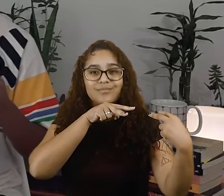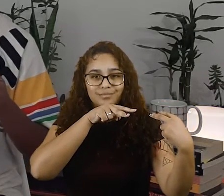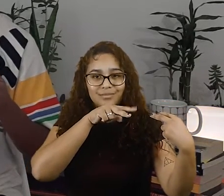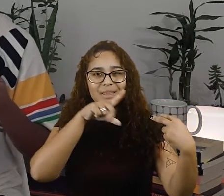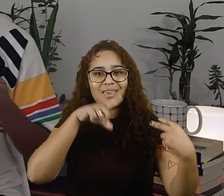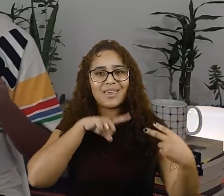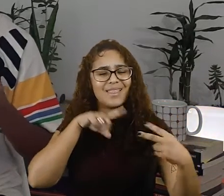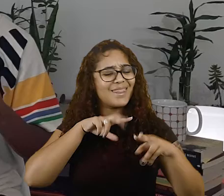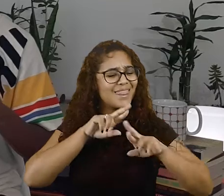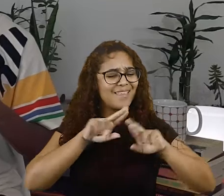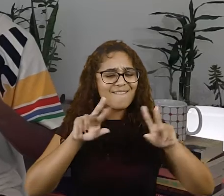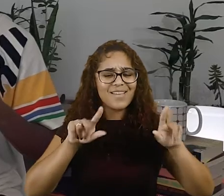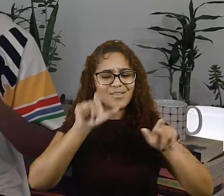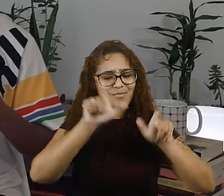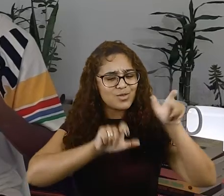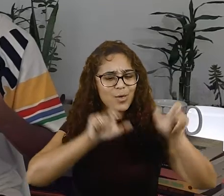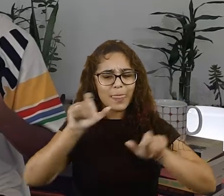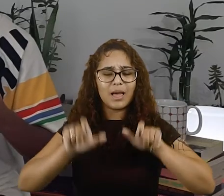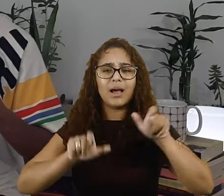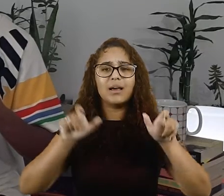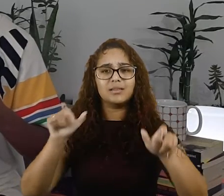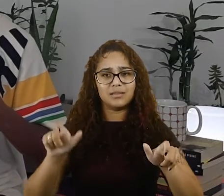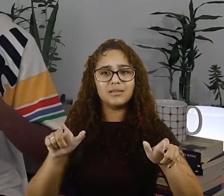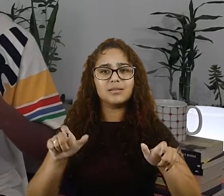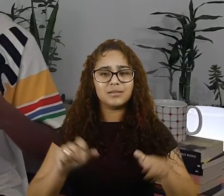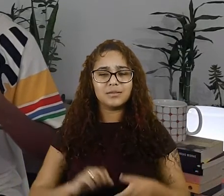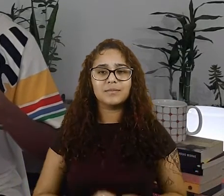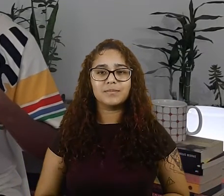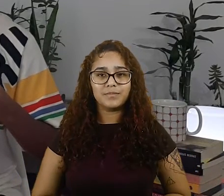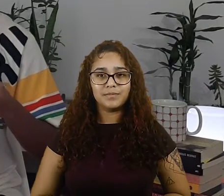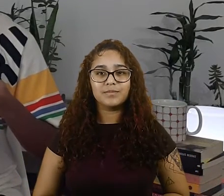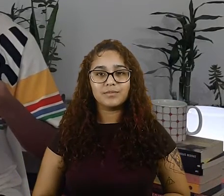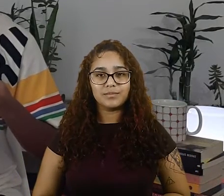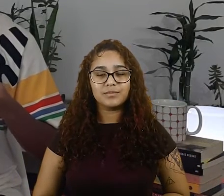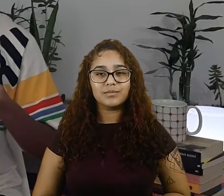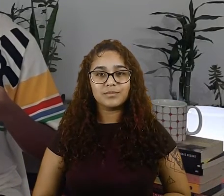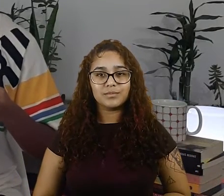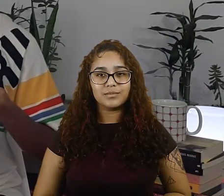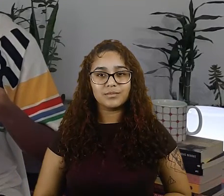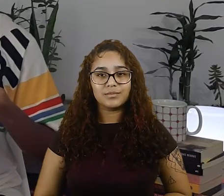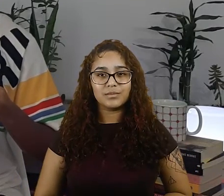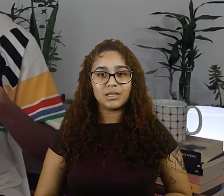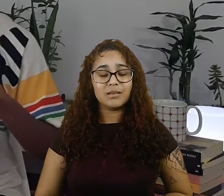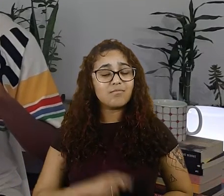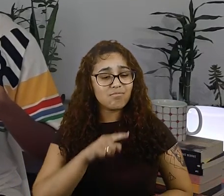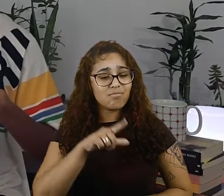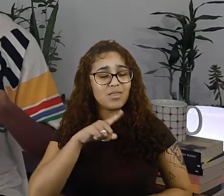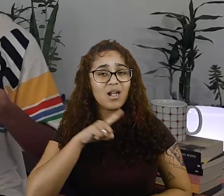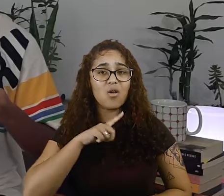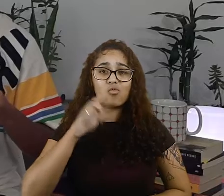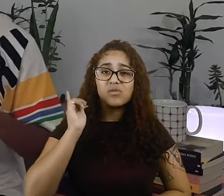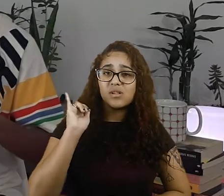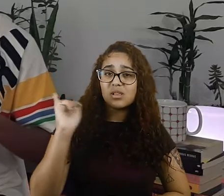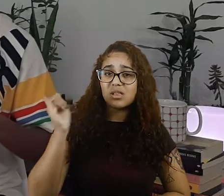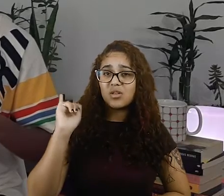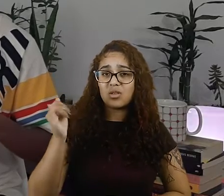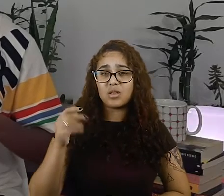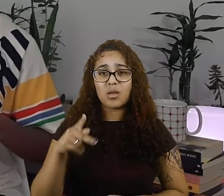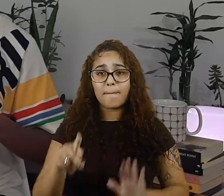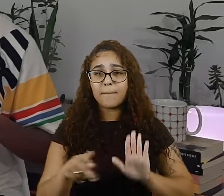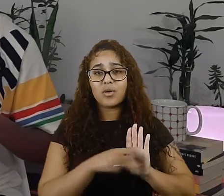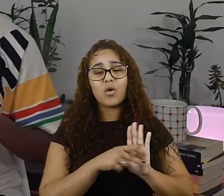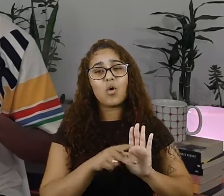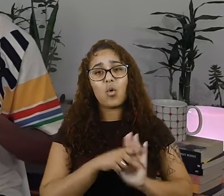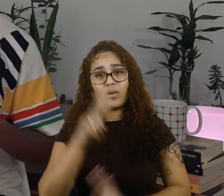obras com pluralidade, com subjetividade, sendo sujeitas, né, sujeitos, e contando as